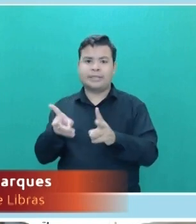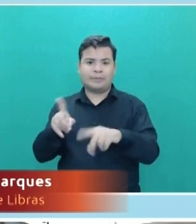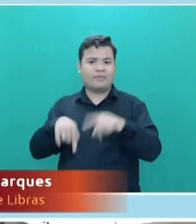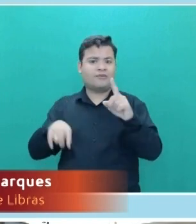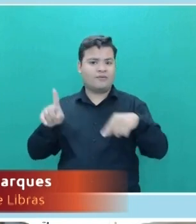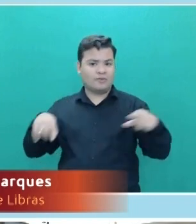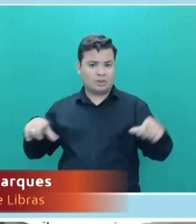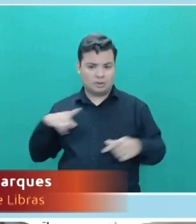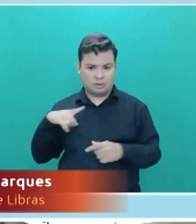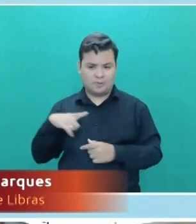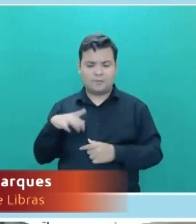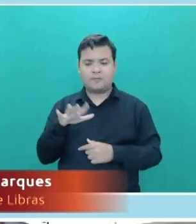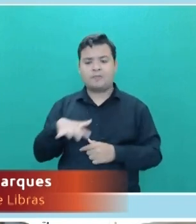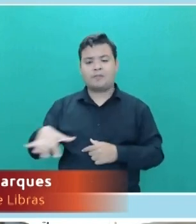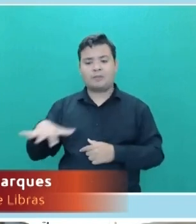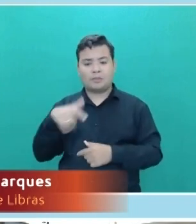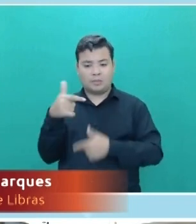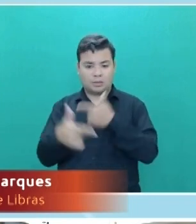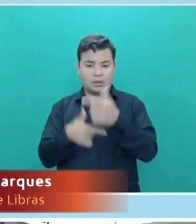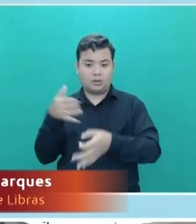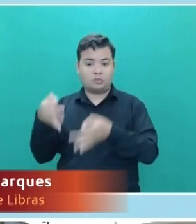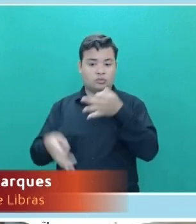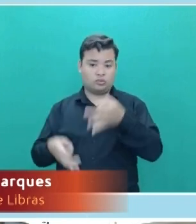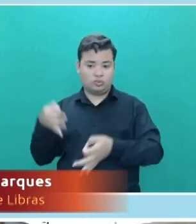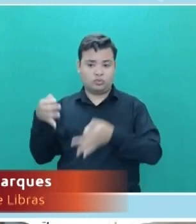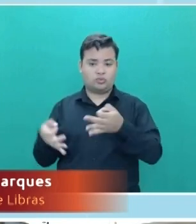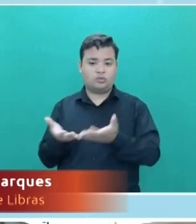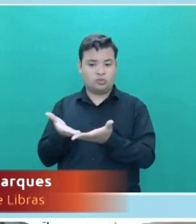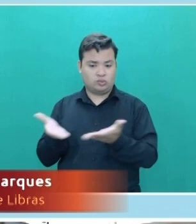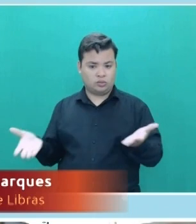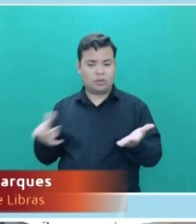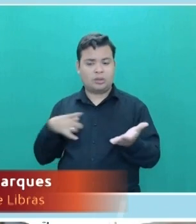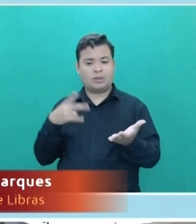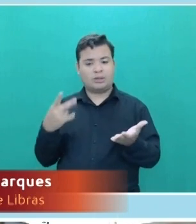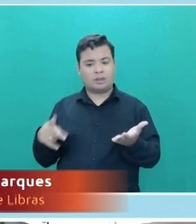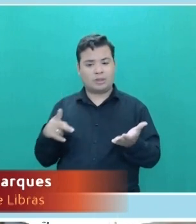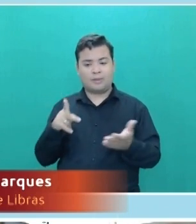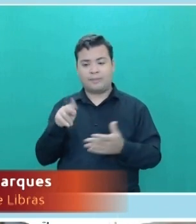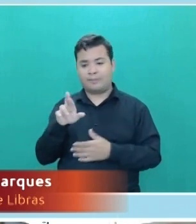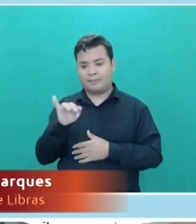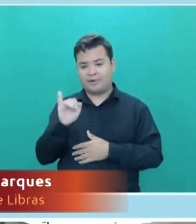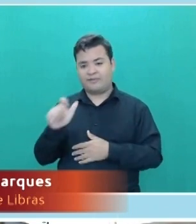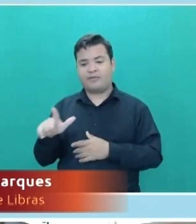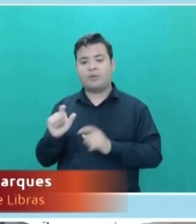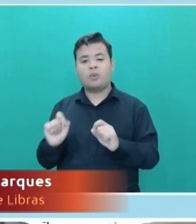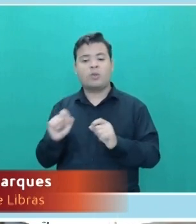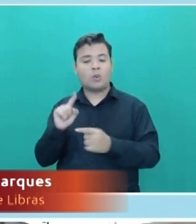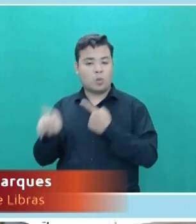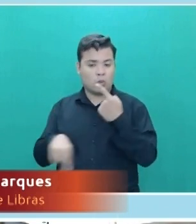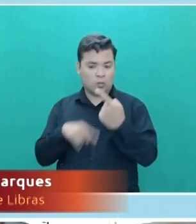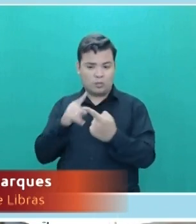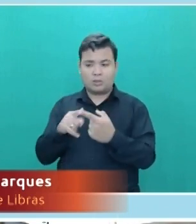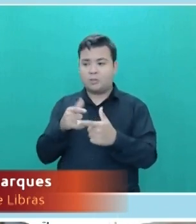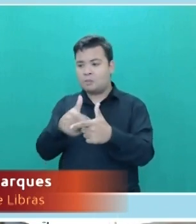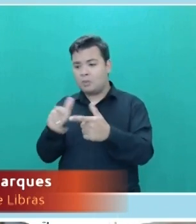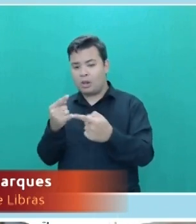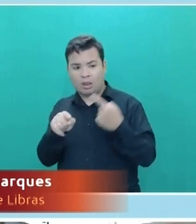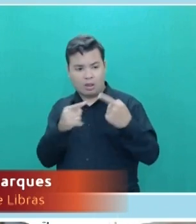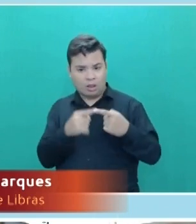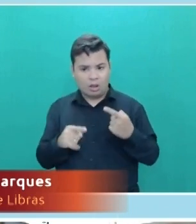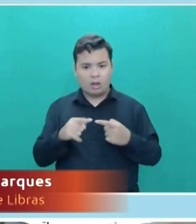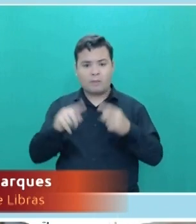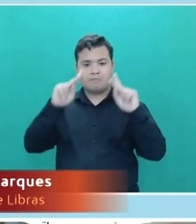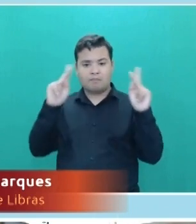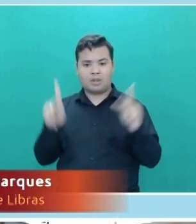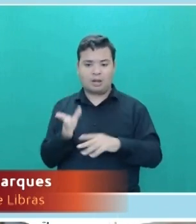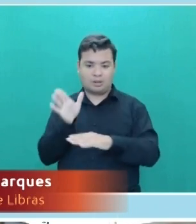Agora, a Justiça do Trabalho, né, como ela tem esse perfil de resolução, de pacificação de conflito social, ela